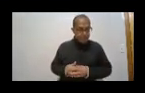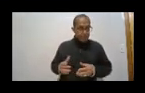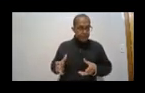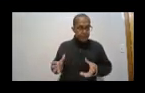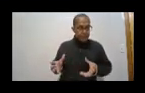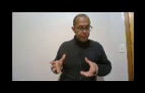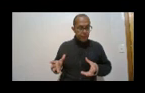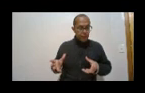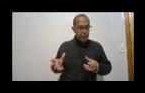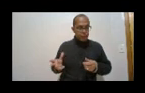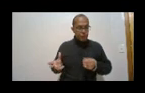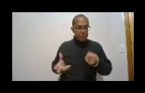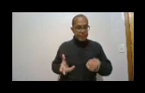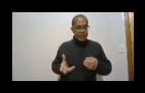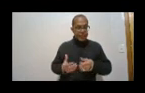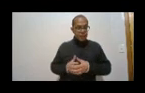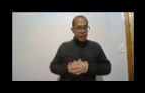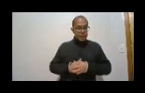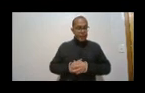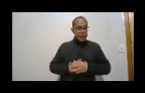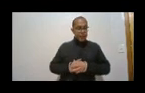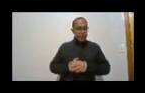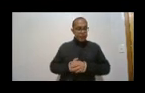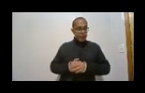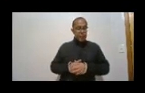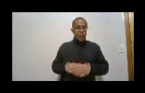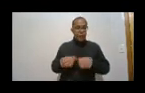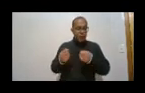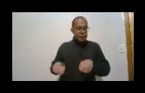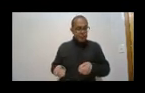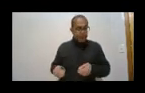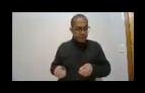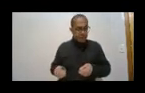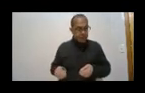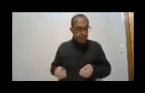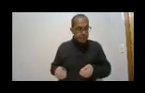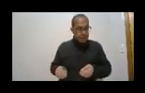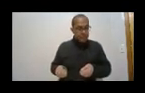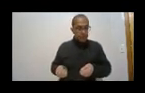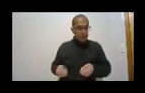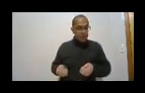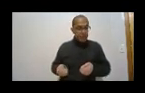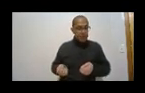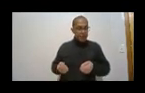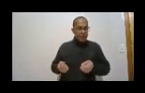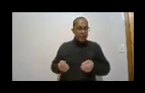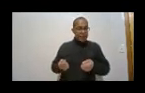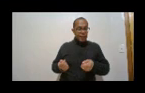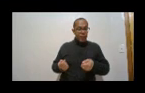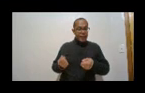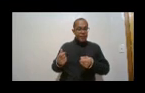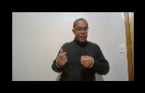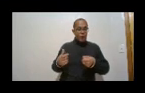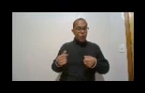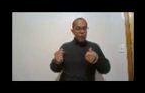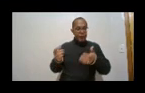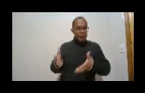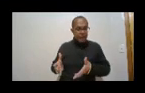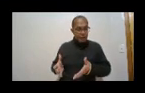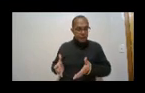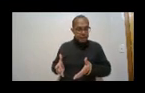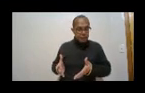farmacodinâmica, tá? Por exemplo, insuficiência cardíaca, tá? Eu preciso o quê? De força de perfusão sanguínea para quê? Adequada para